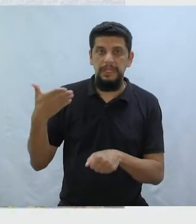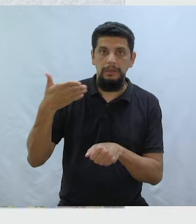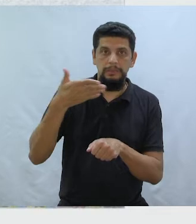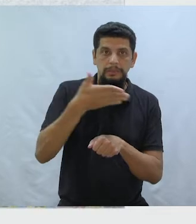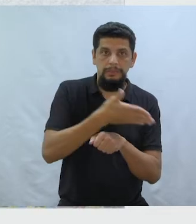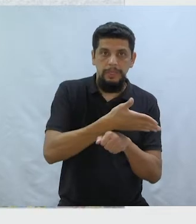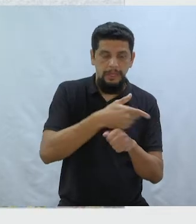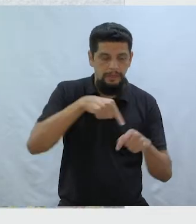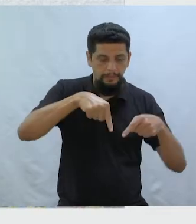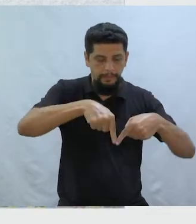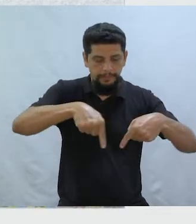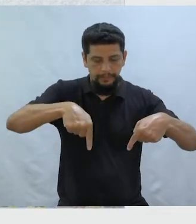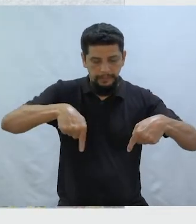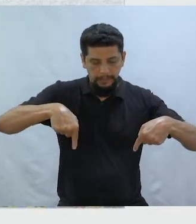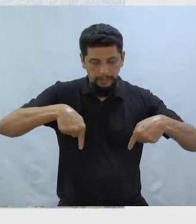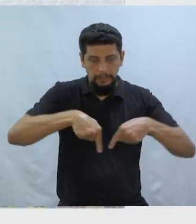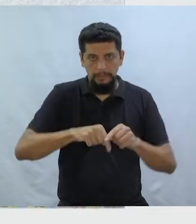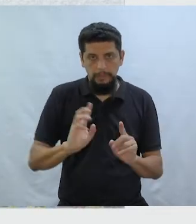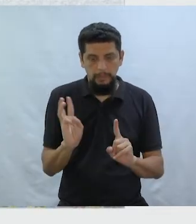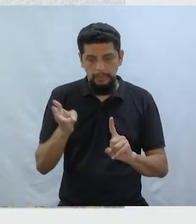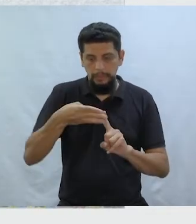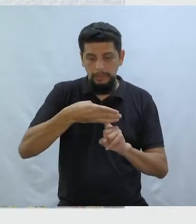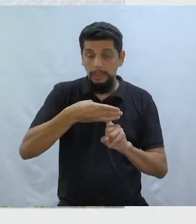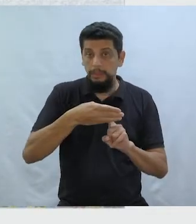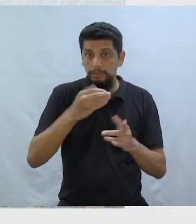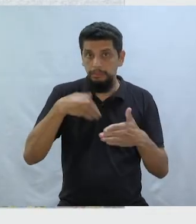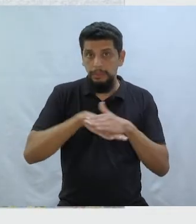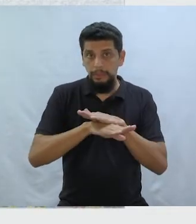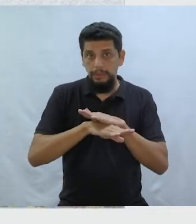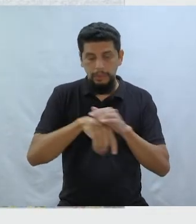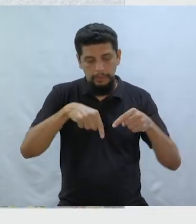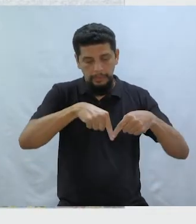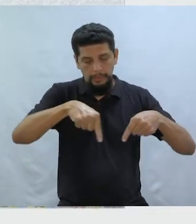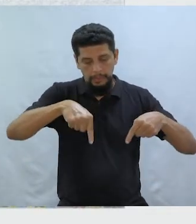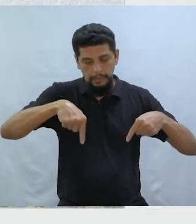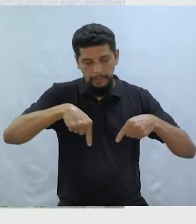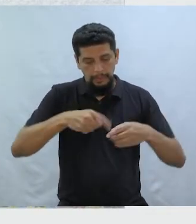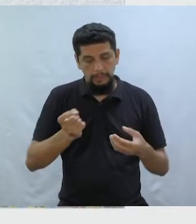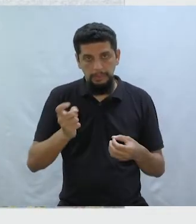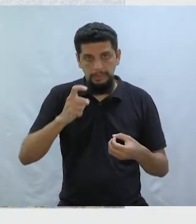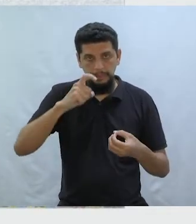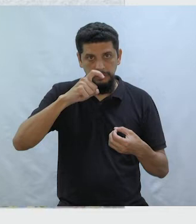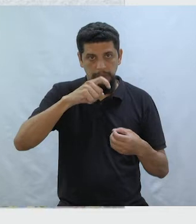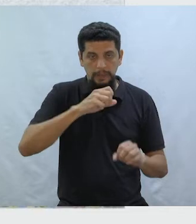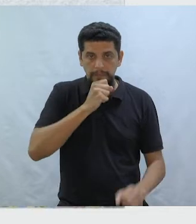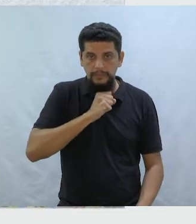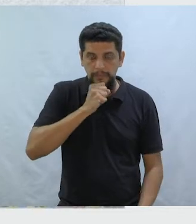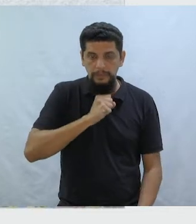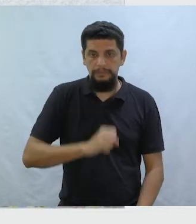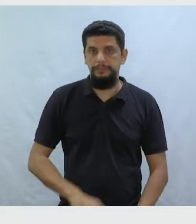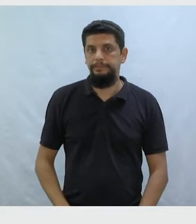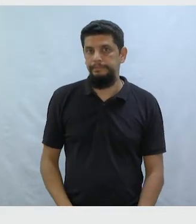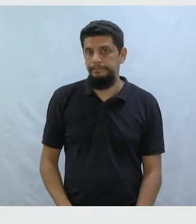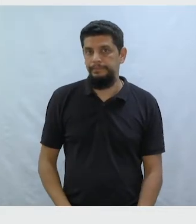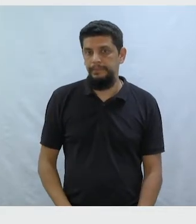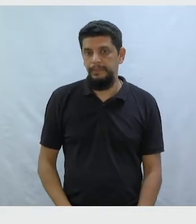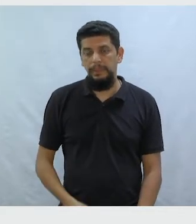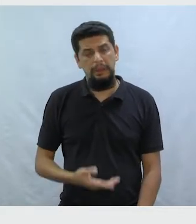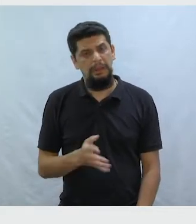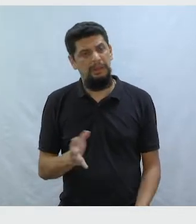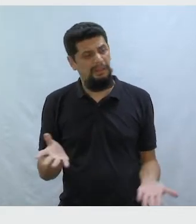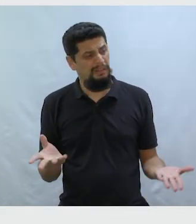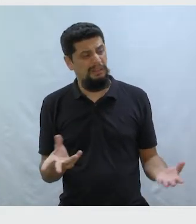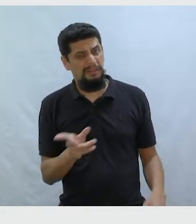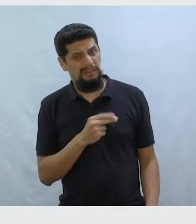indo até essa sala misteriosa que entrava pelo quarto da avó de Pedrinho